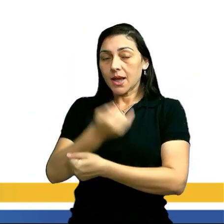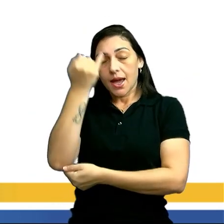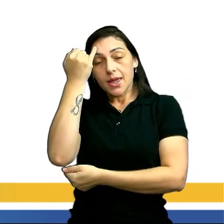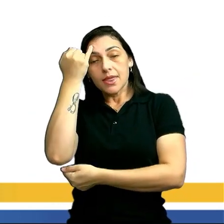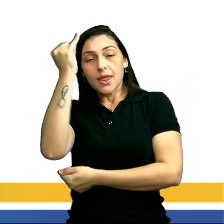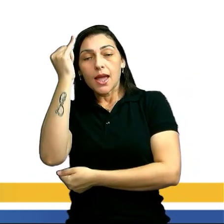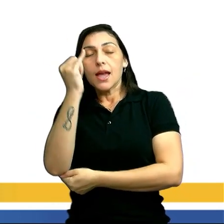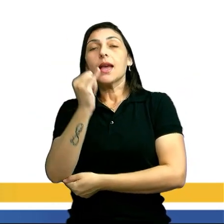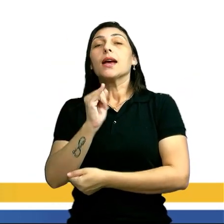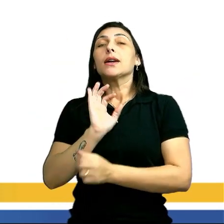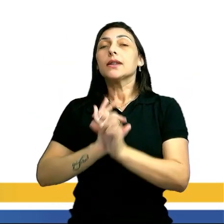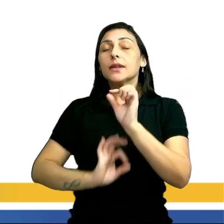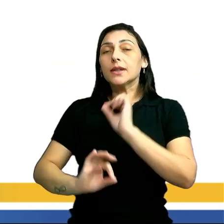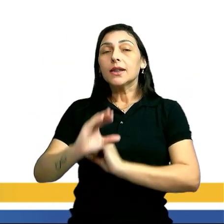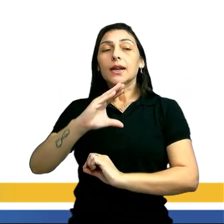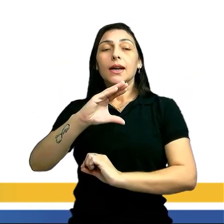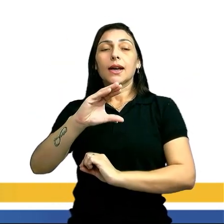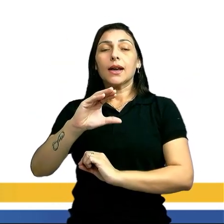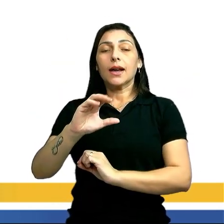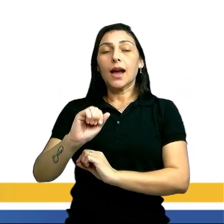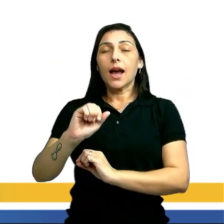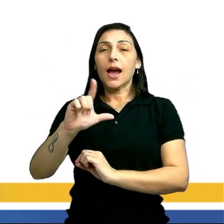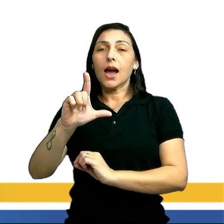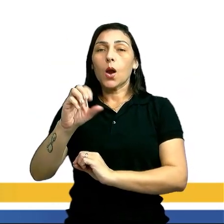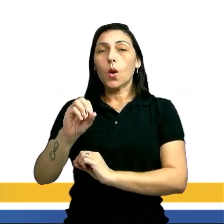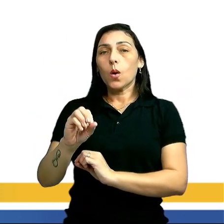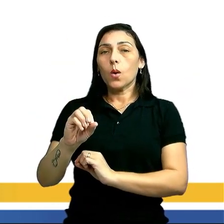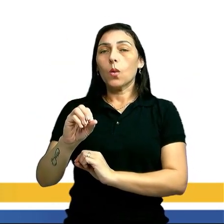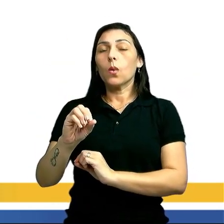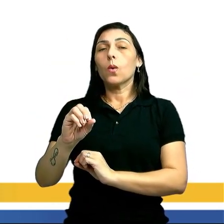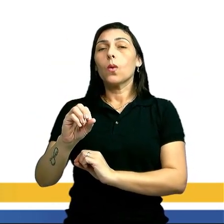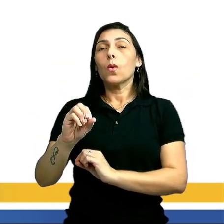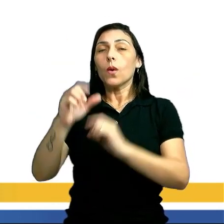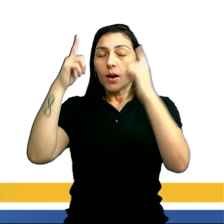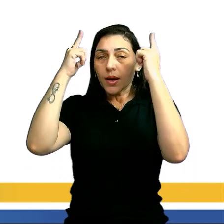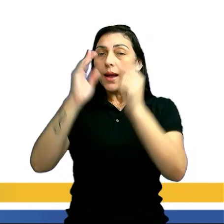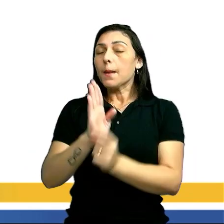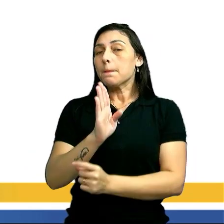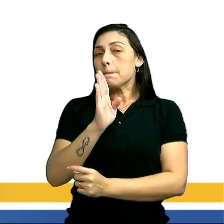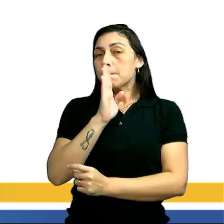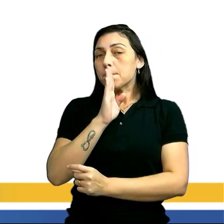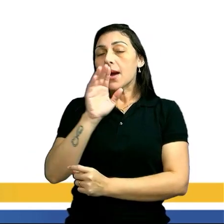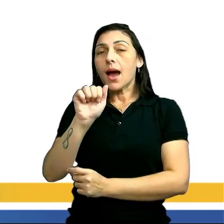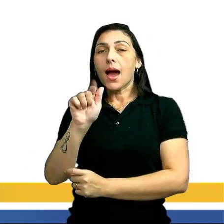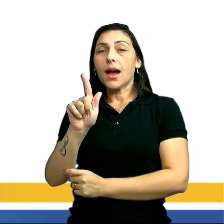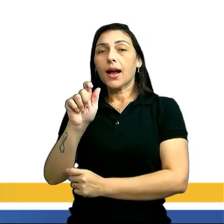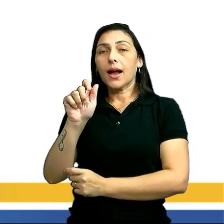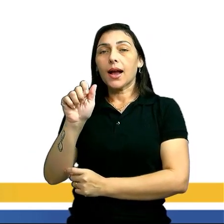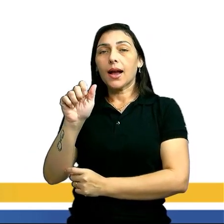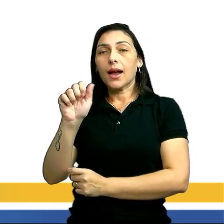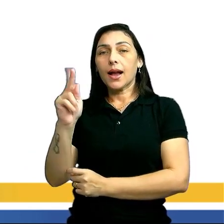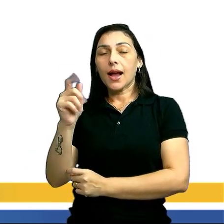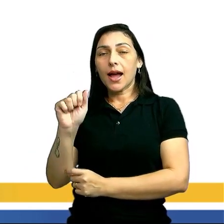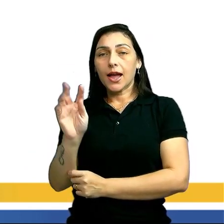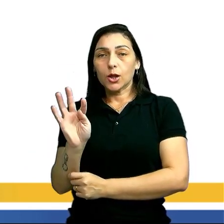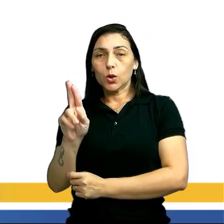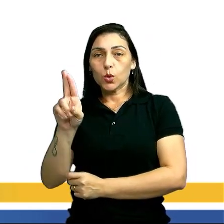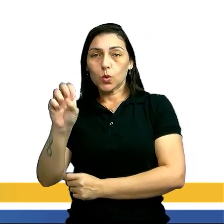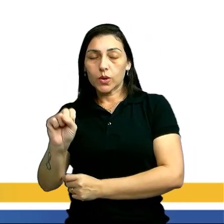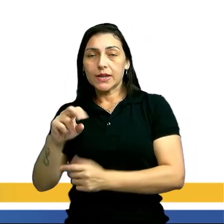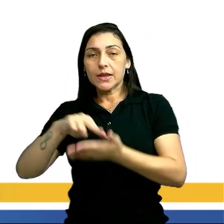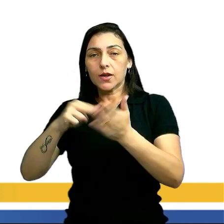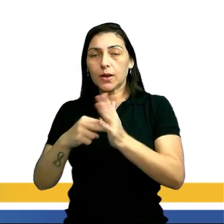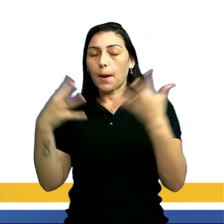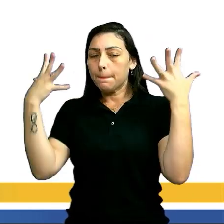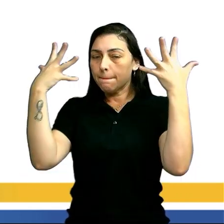ideia é kalokagatia. Kalos em grego, kalá é bom e ágato significa belo. Então é bonito aquilo